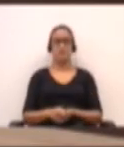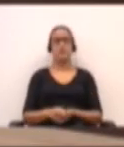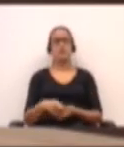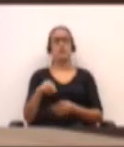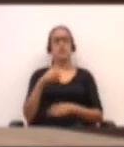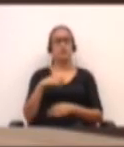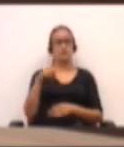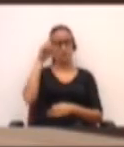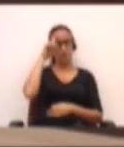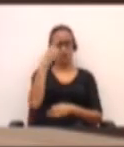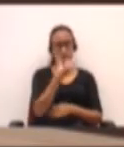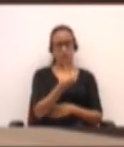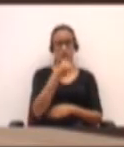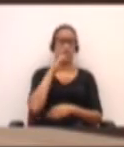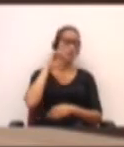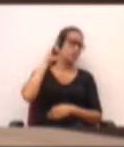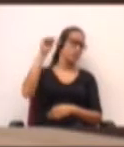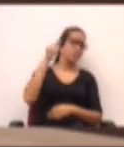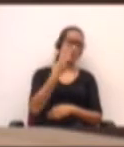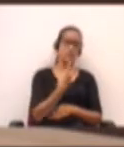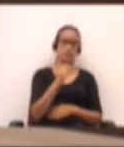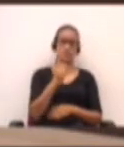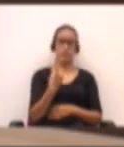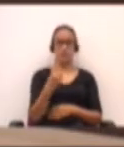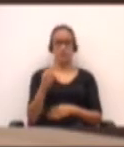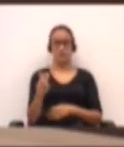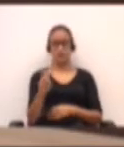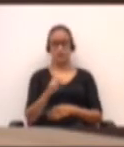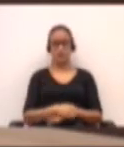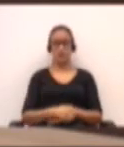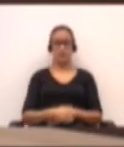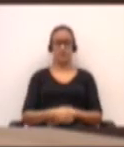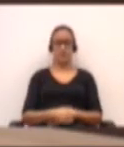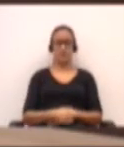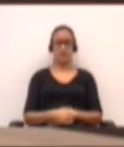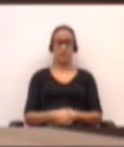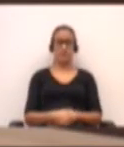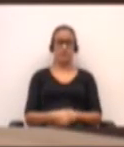Vitório Bortolão, 6 dias do mês de abril do ano de 2015.